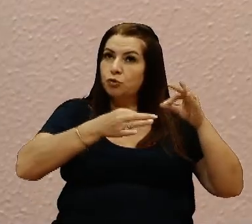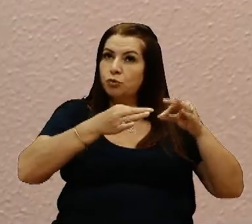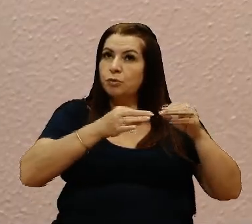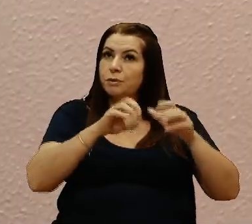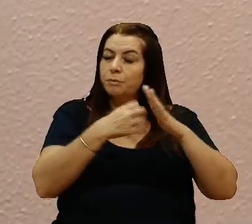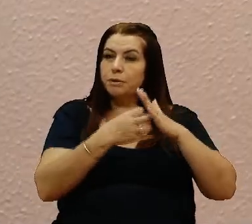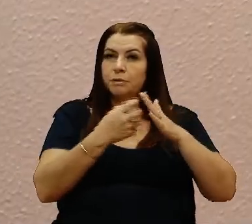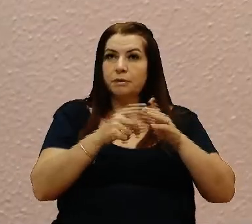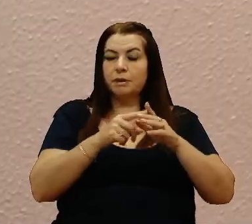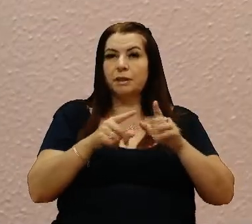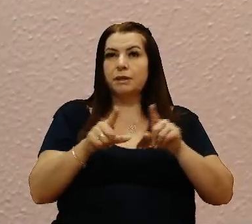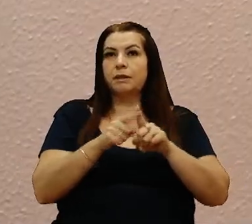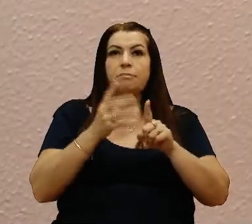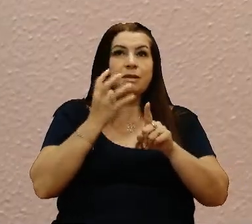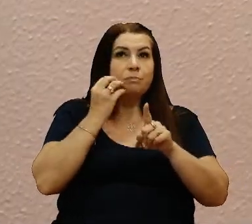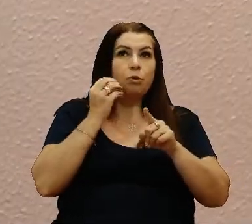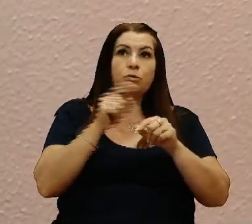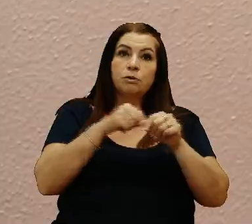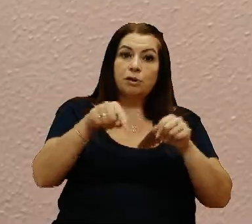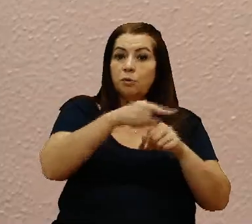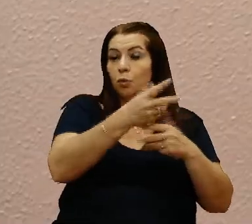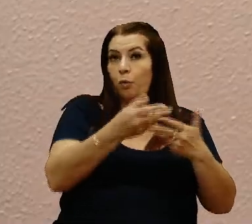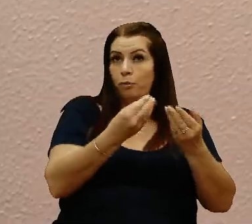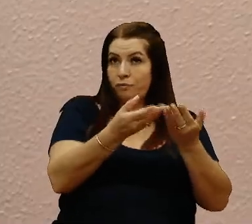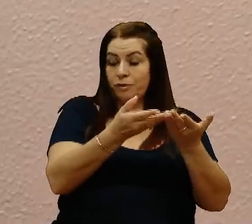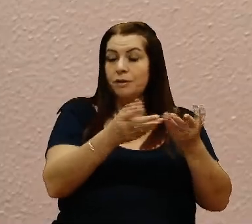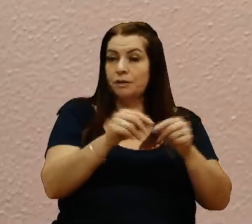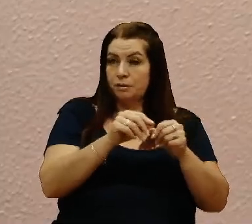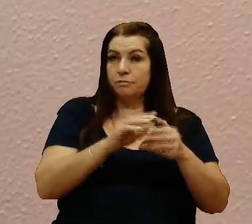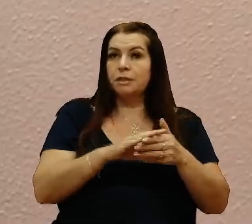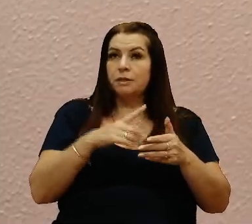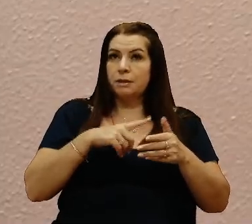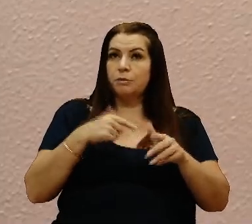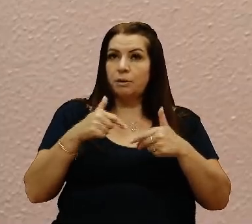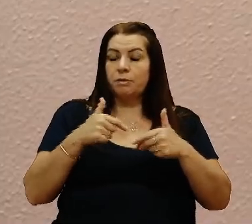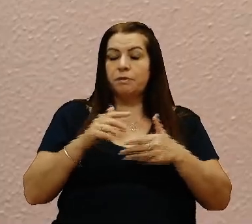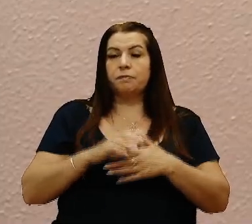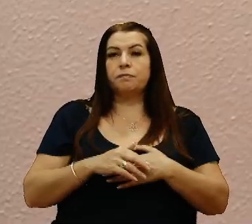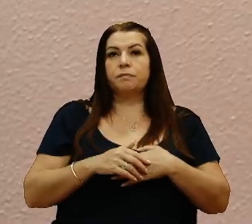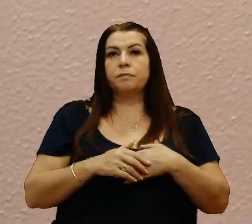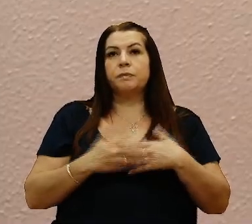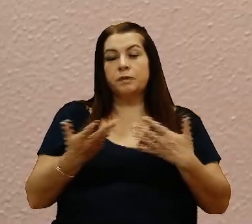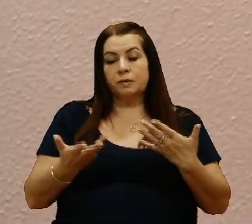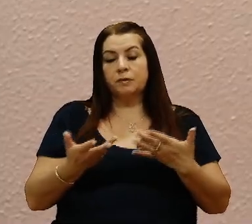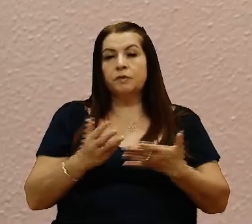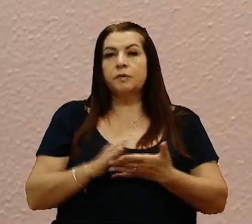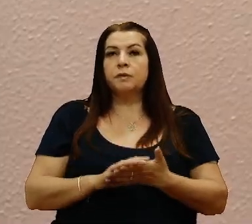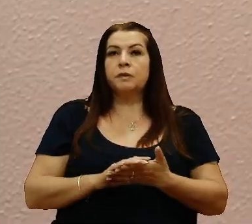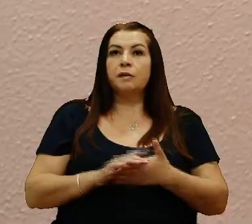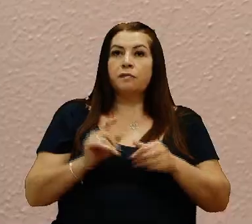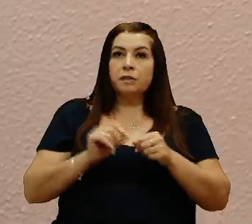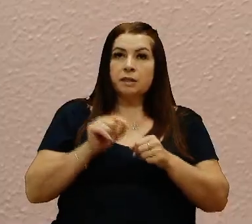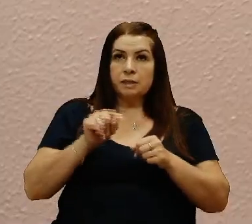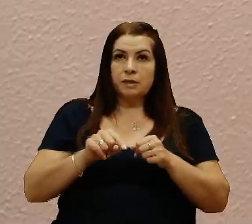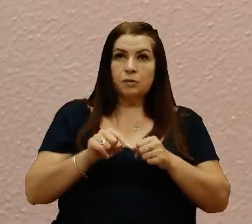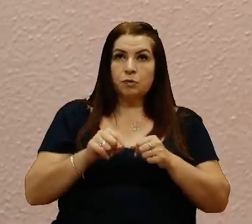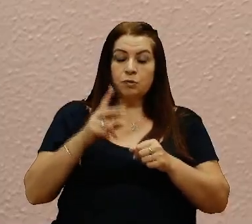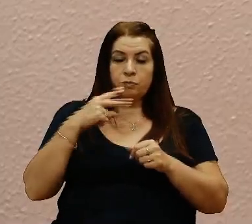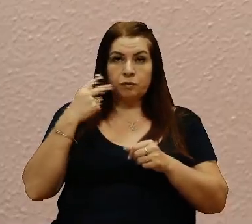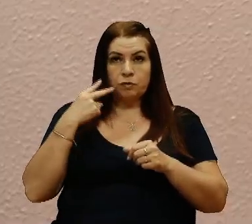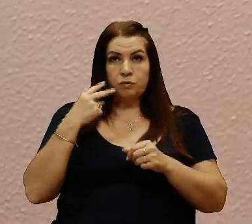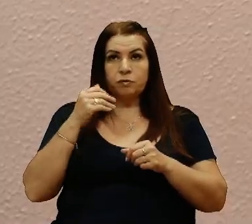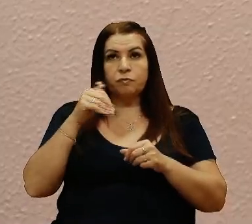precisa ter condições de poder exercer o seu trabalho. Portanto, fazer isso aqui enquanto vereadora, votar a favor